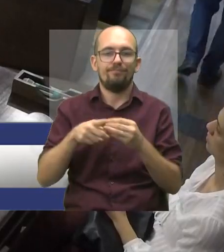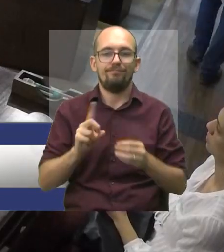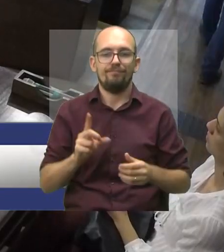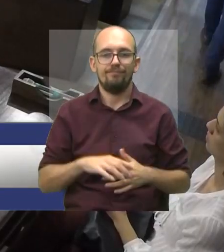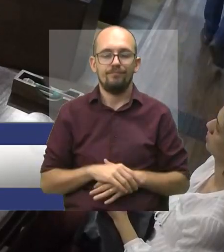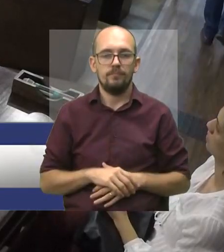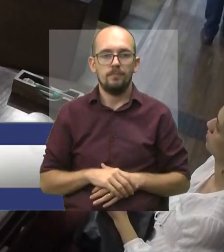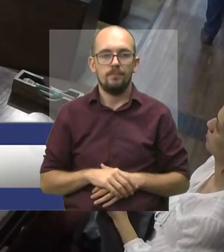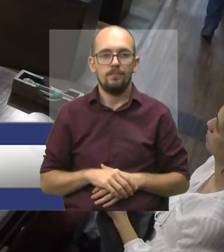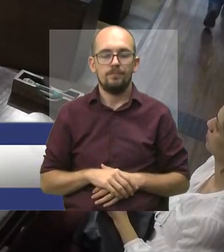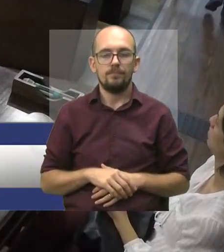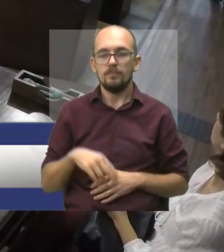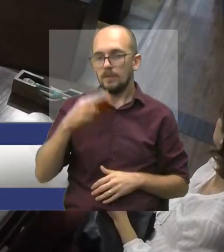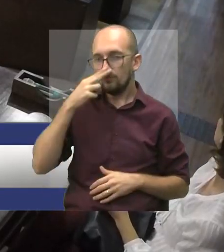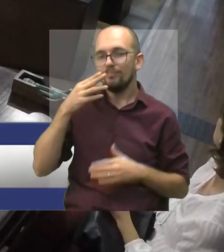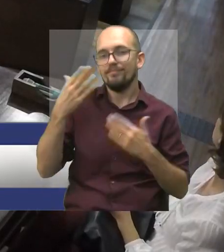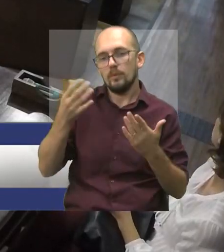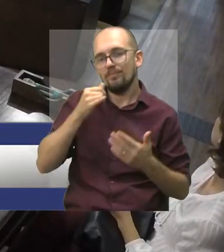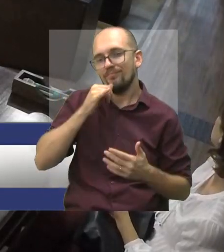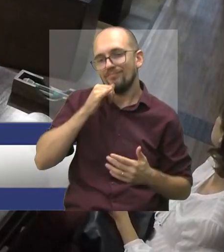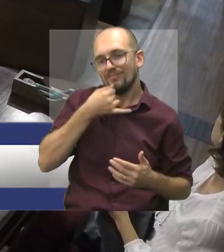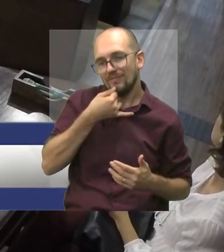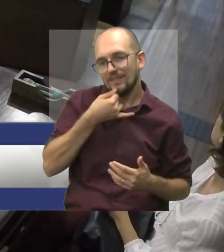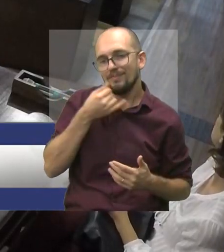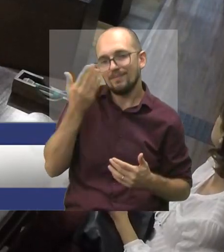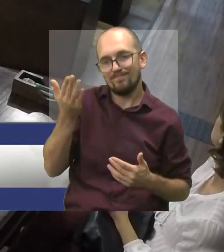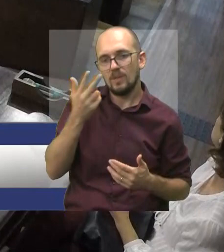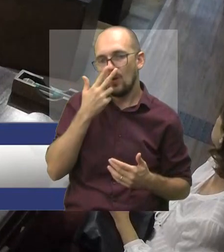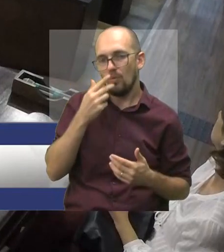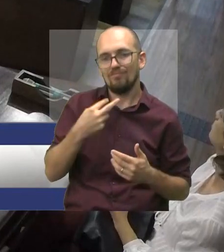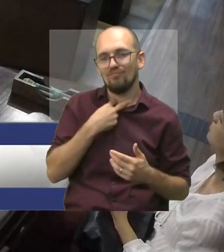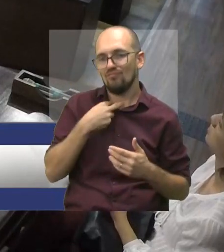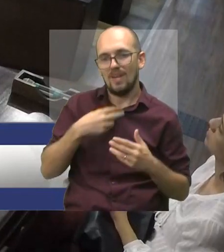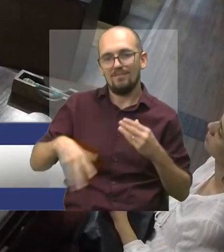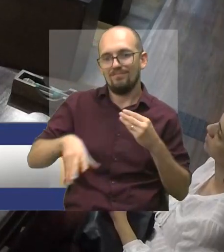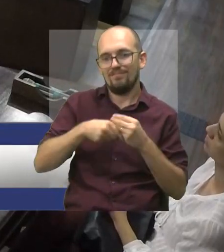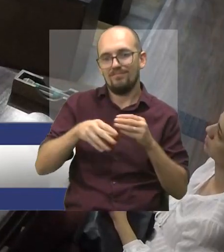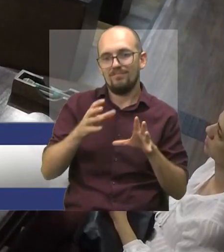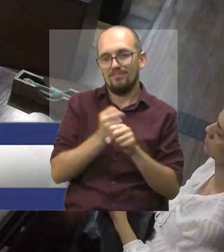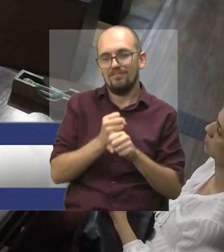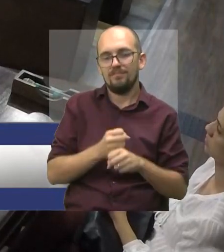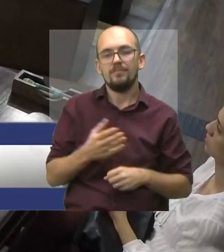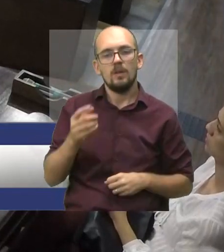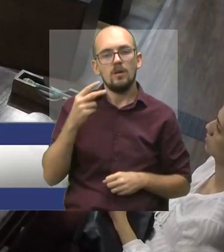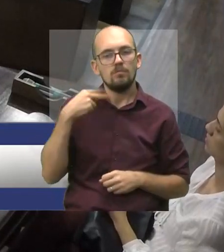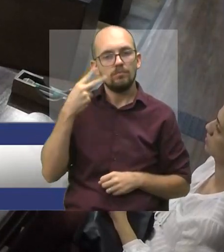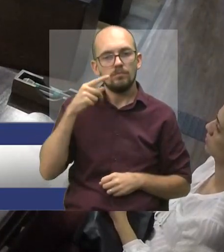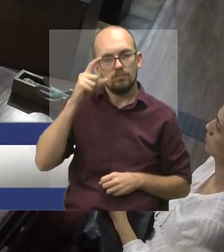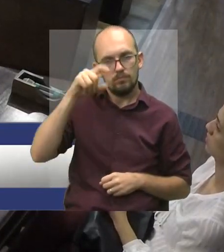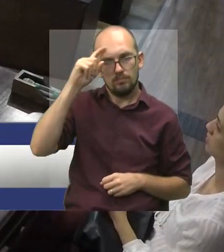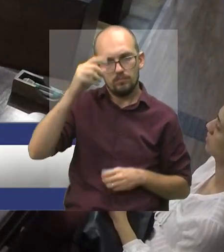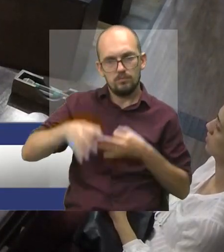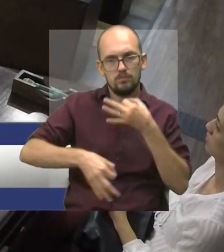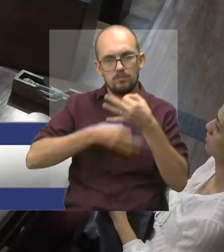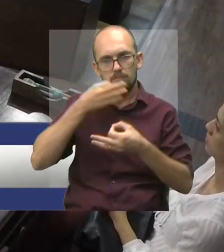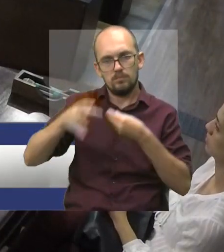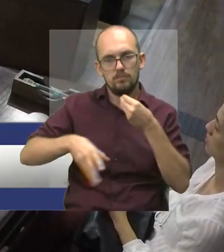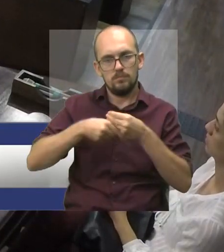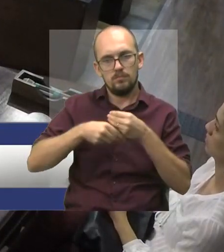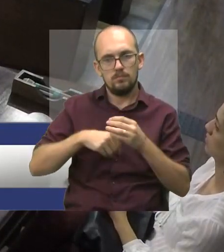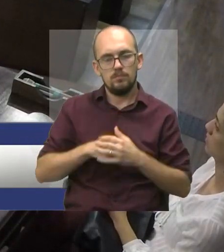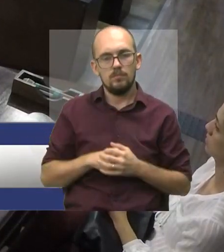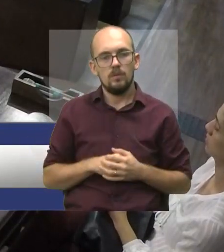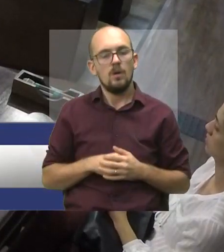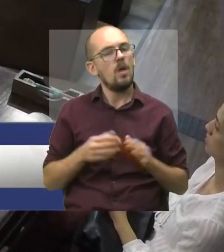Então, infelizmente, né, senhor Anselmo, pelo jeito não vai dar para contar. O vereador Fernando quer fazer um comentário também? Não, é uma pergunta.